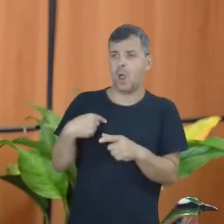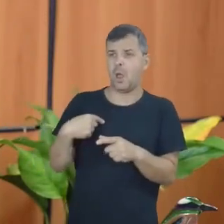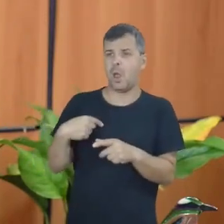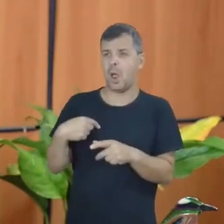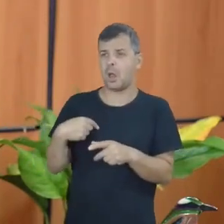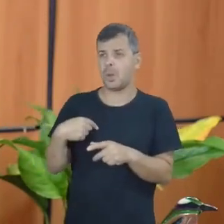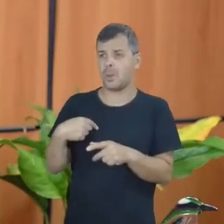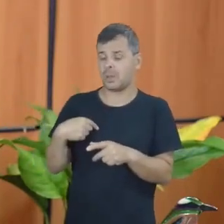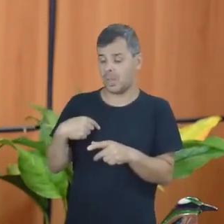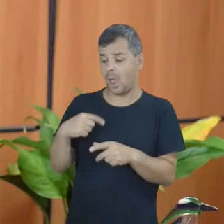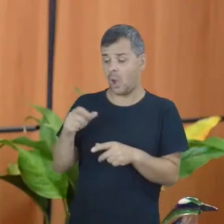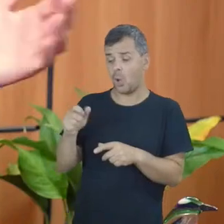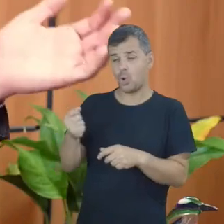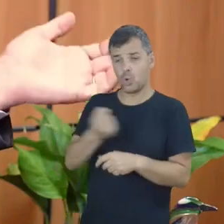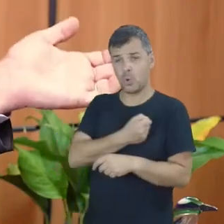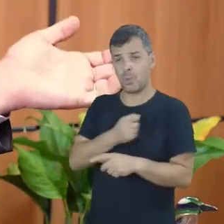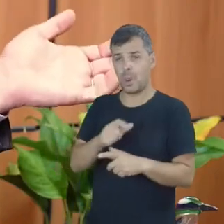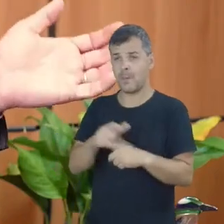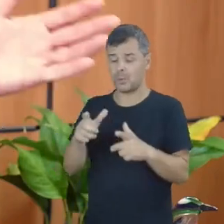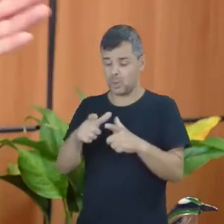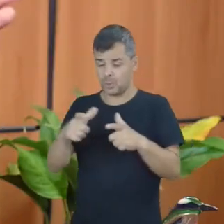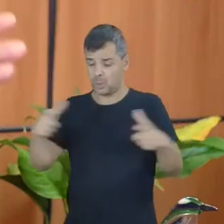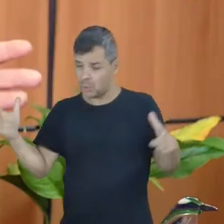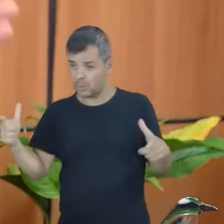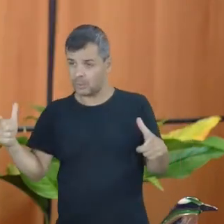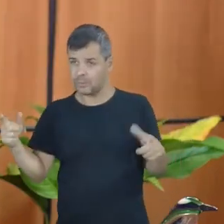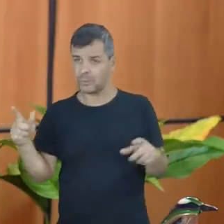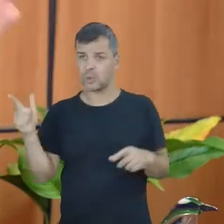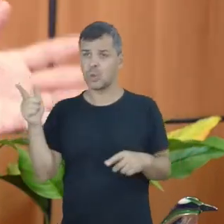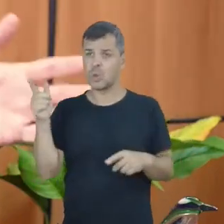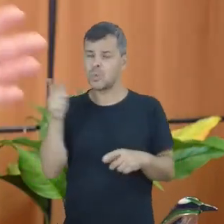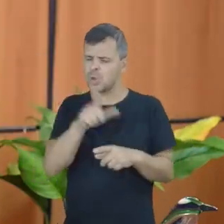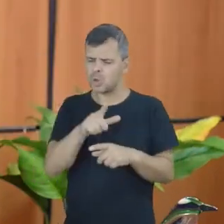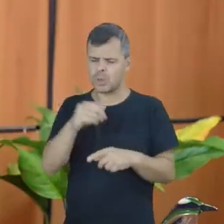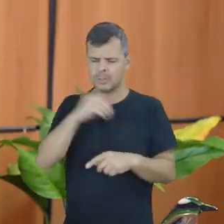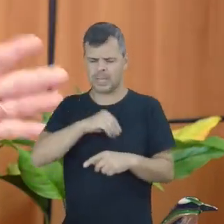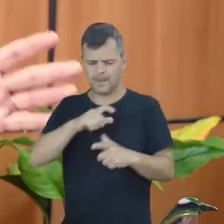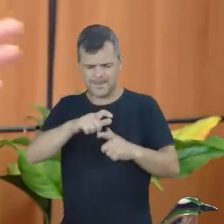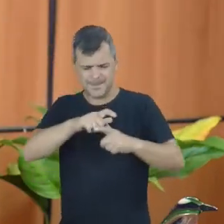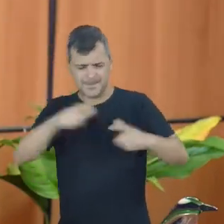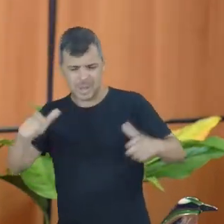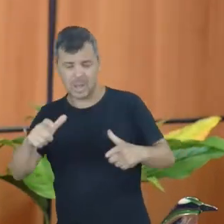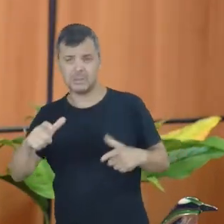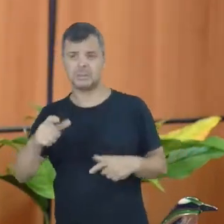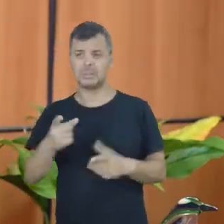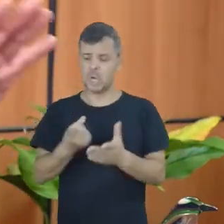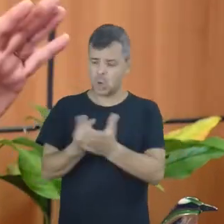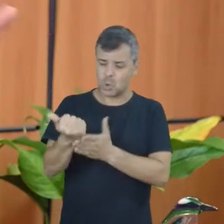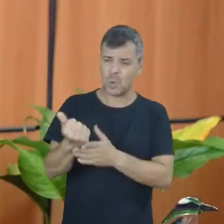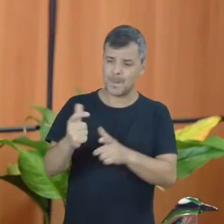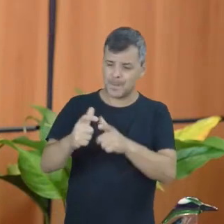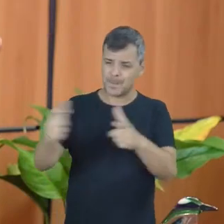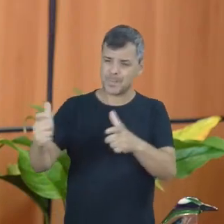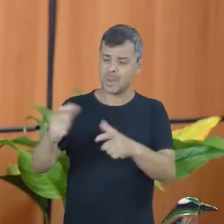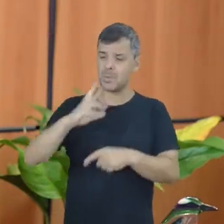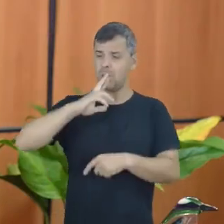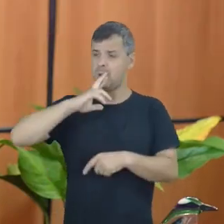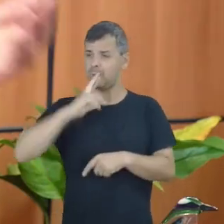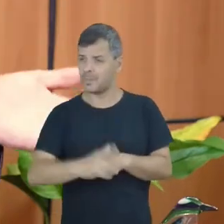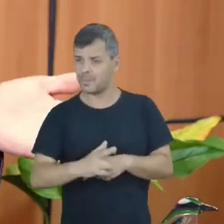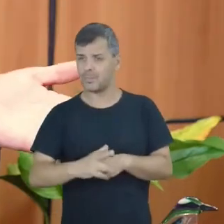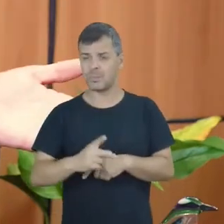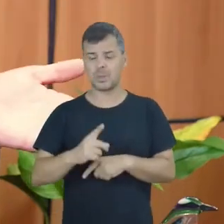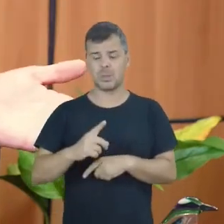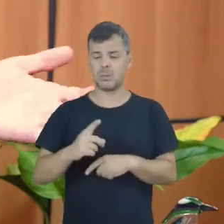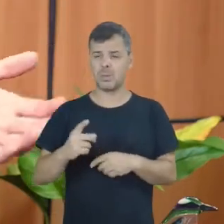preço da unidade, mas como você aumentou a escala da sua produção, você vai ter uma rentabilidade, vai ter o seu resultado, que